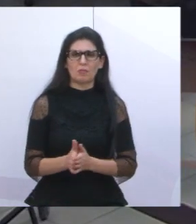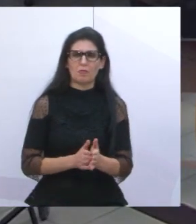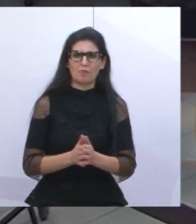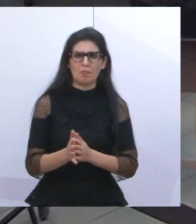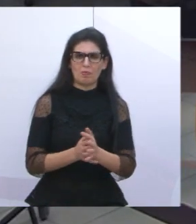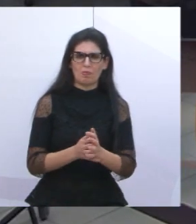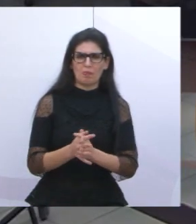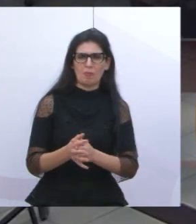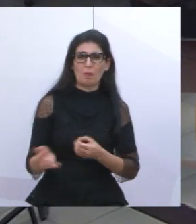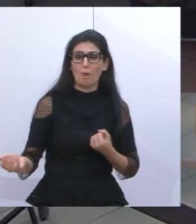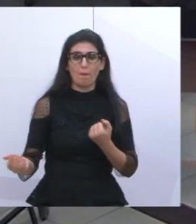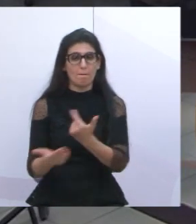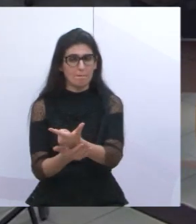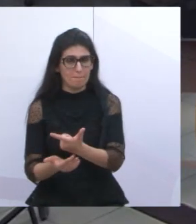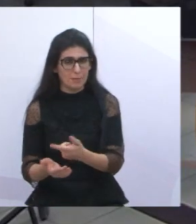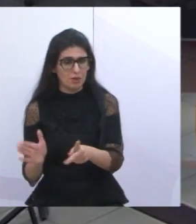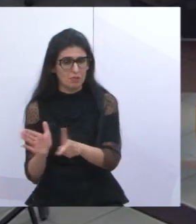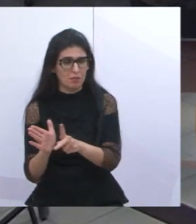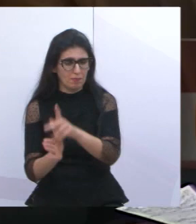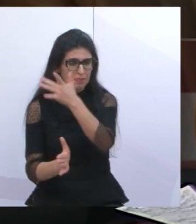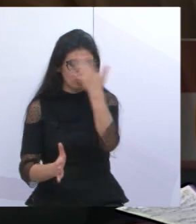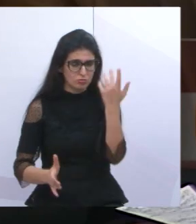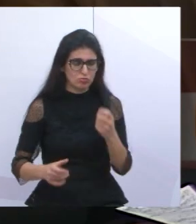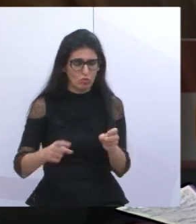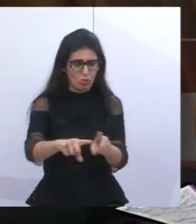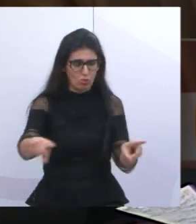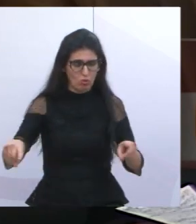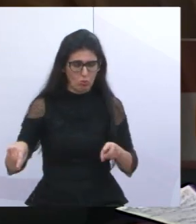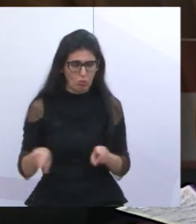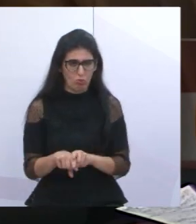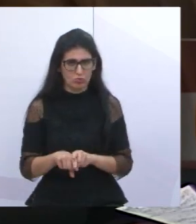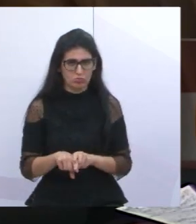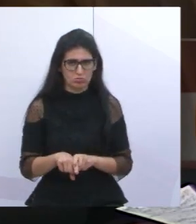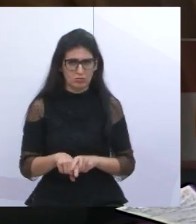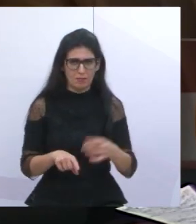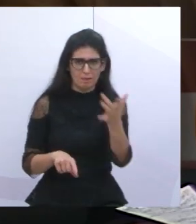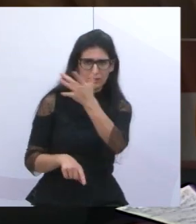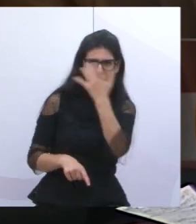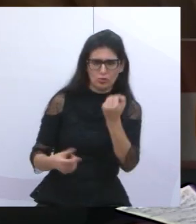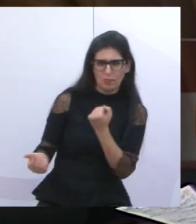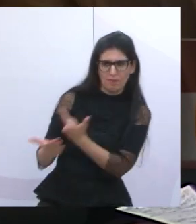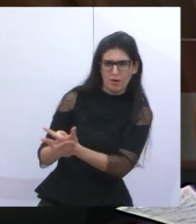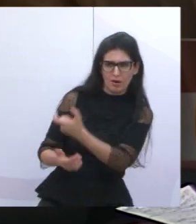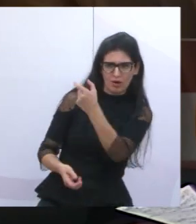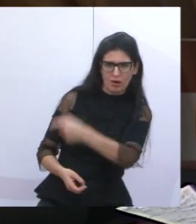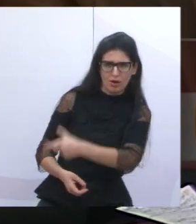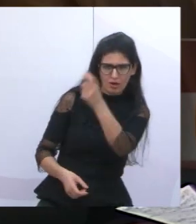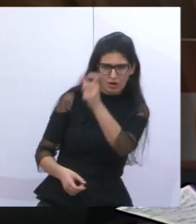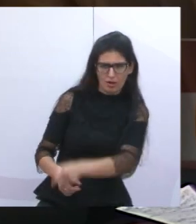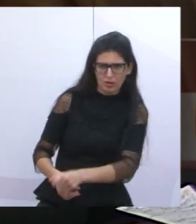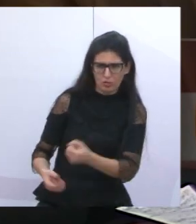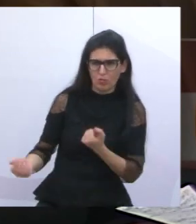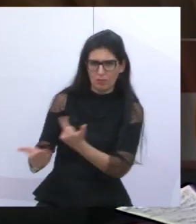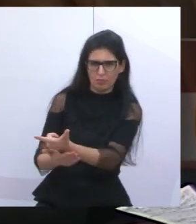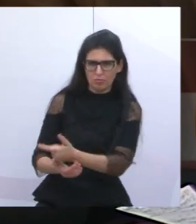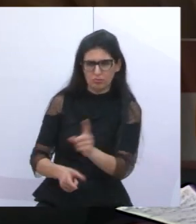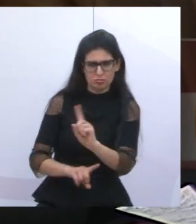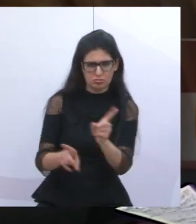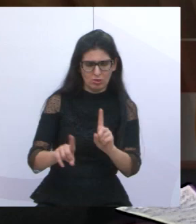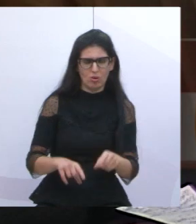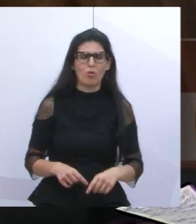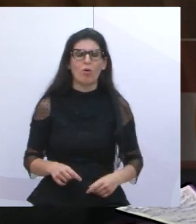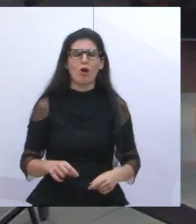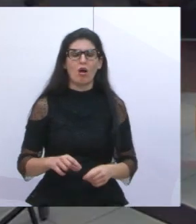mais os loteadores e o munícipe não tem que pagar por infraestrutura, é obrigação da administração pública. Favorável ao